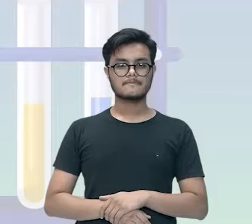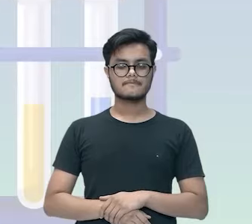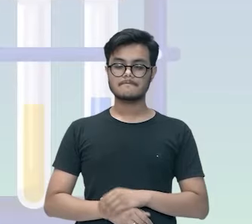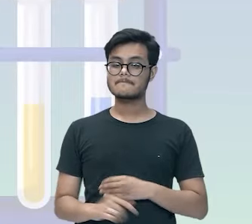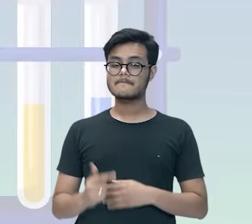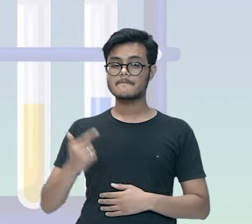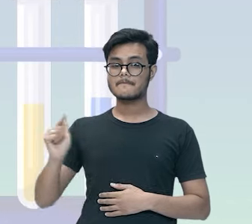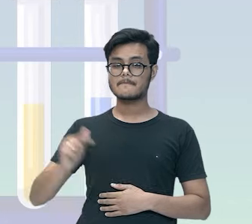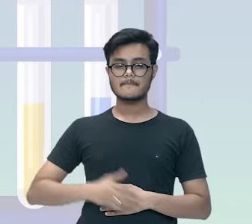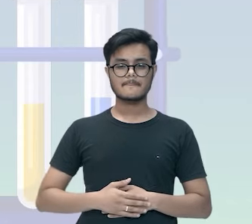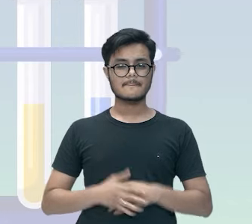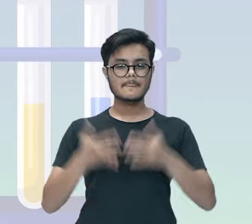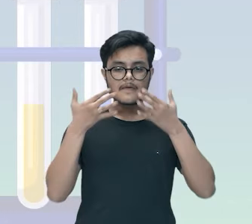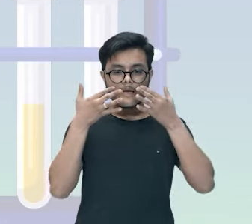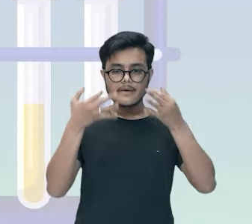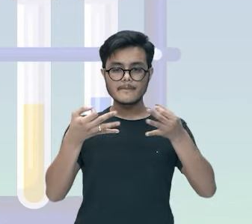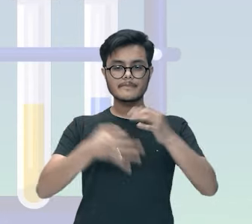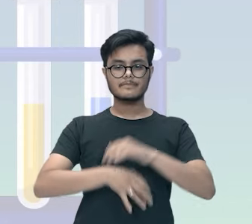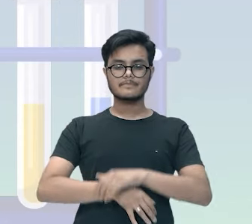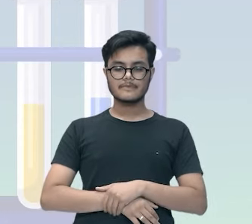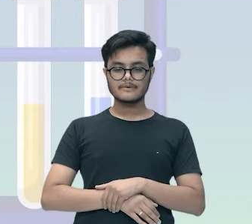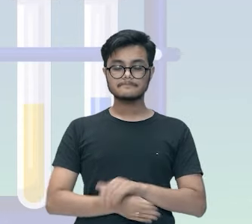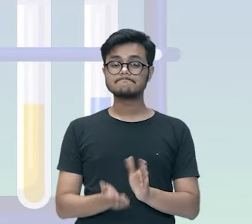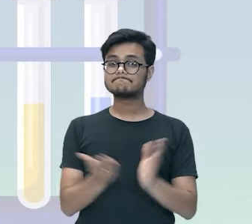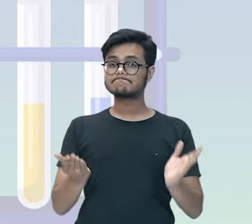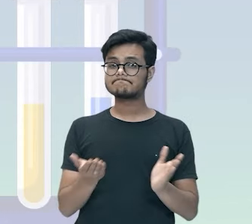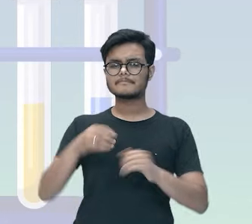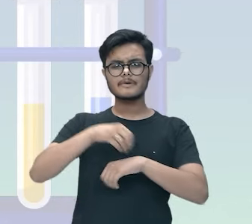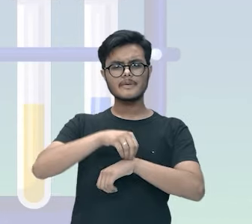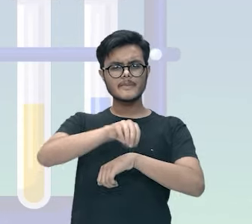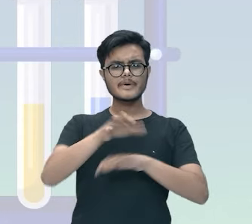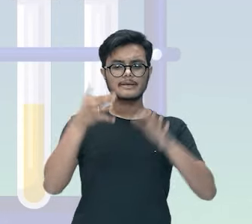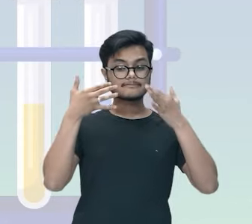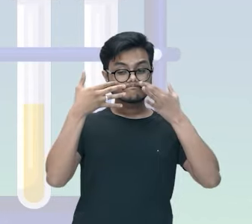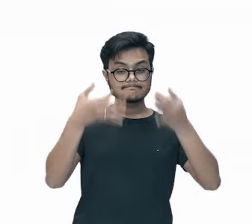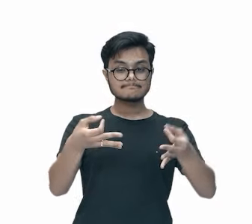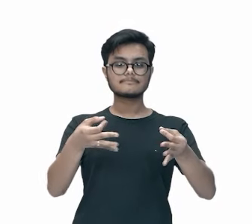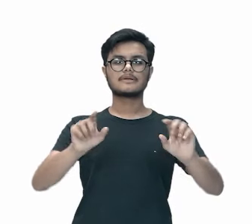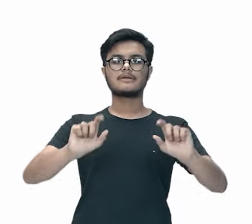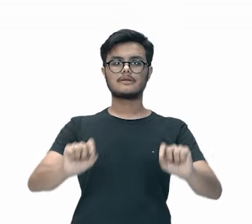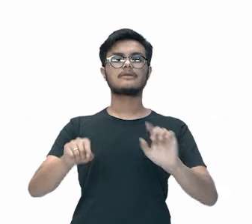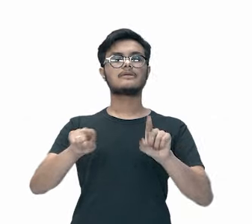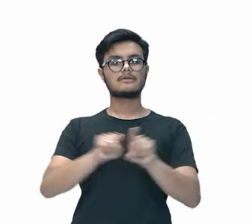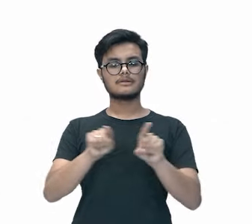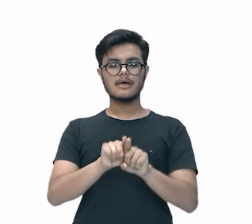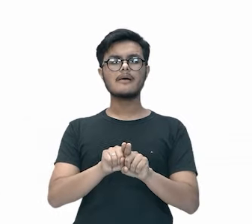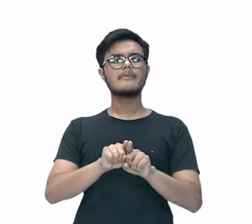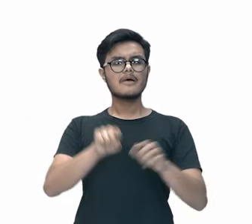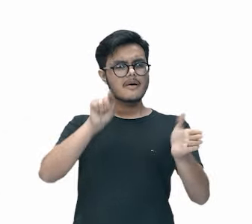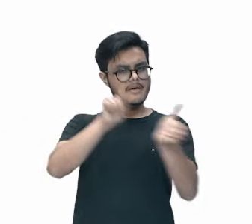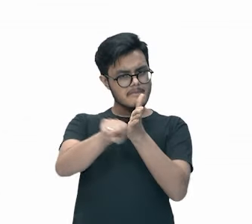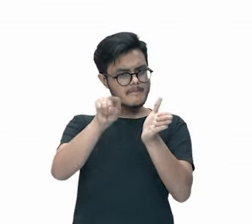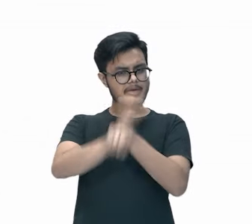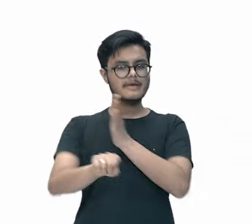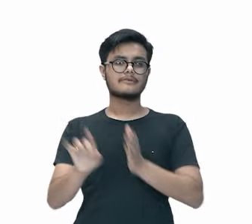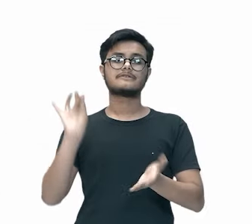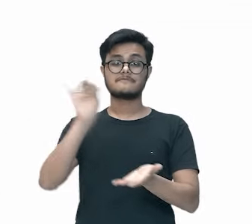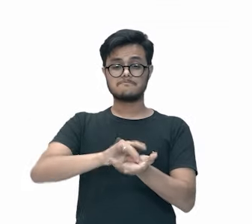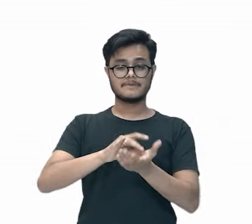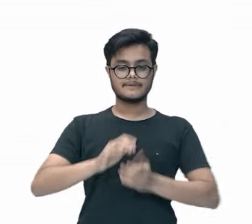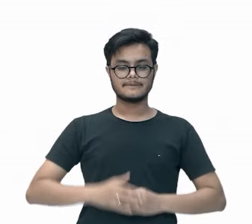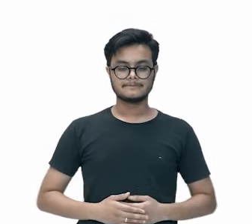Fique de Olho de hoje. E no Fique de Olho, também trouxe uma questão de hidrocarbonetos,